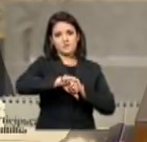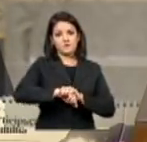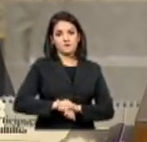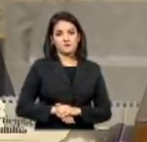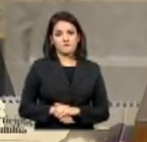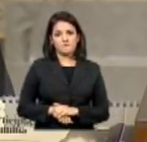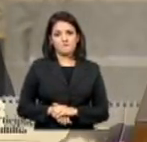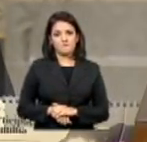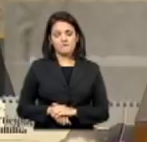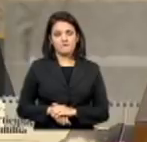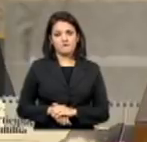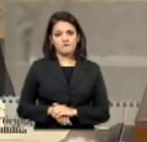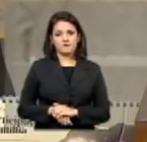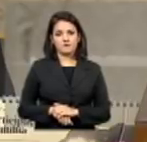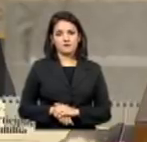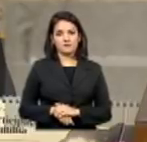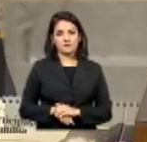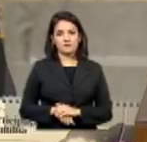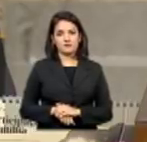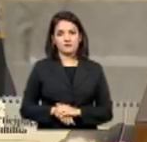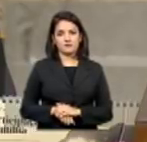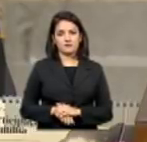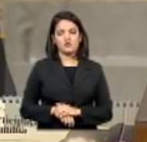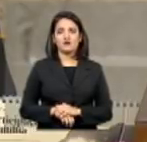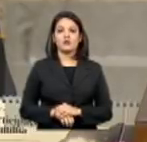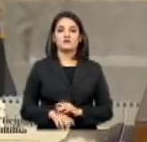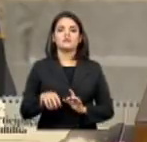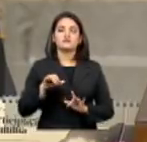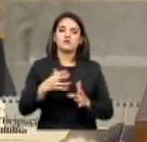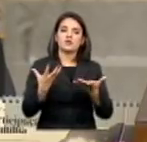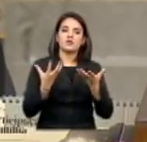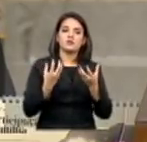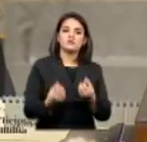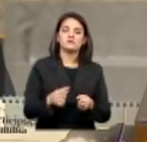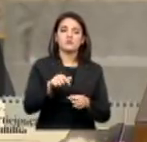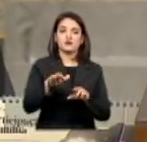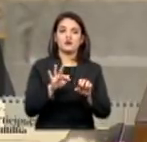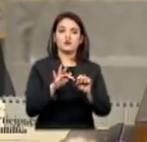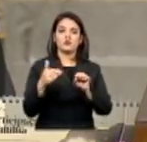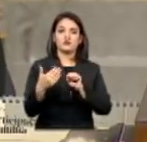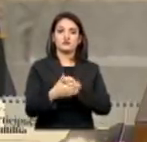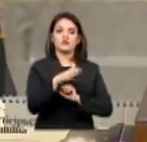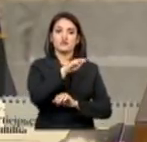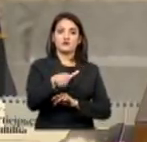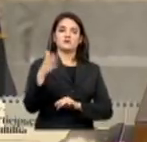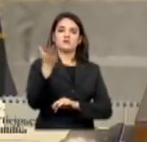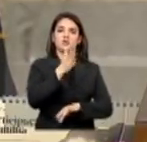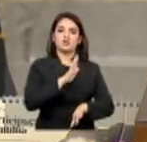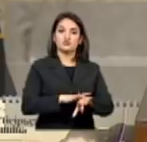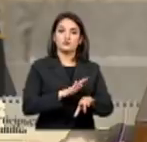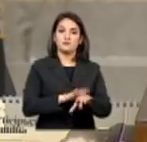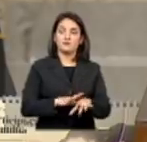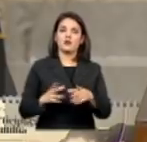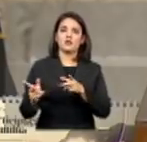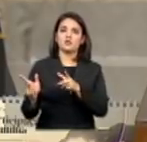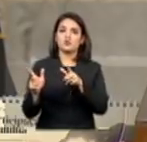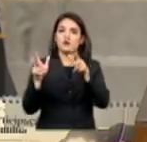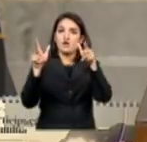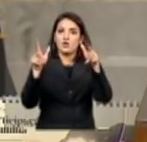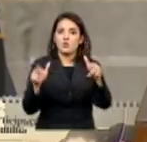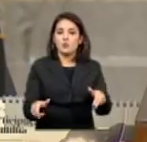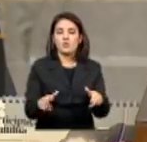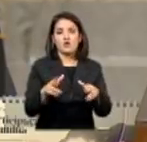por este plenário de que a novidade na concessão de prazo comum para correr os colaboradores e não